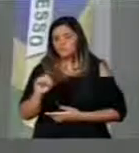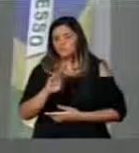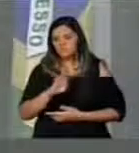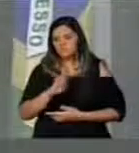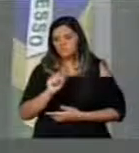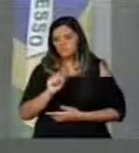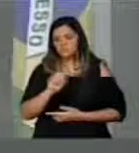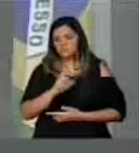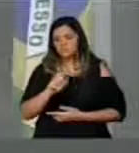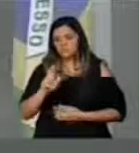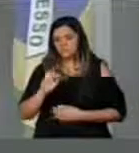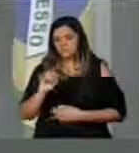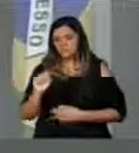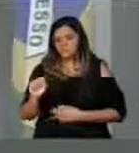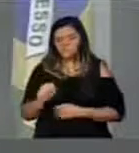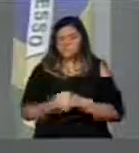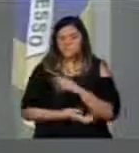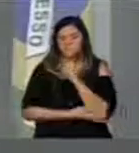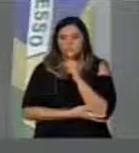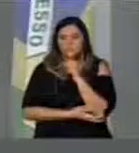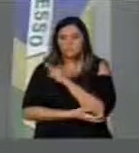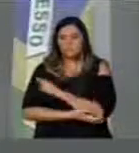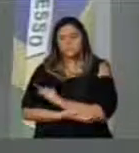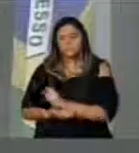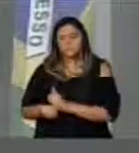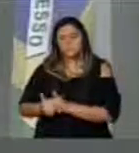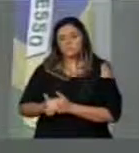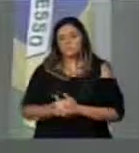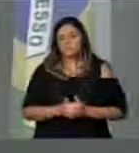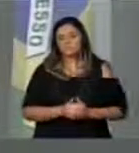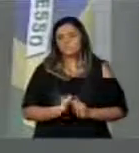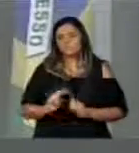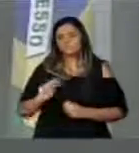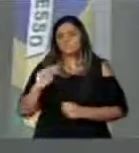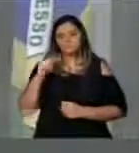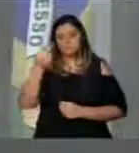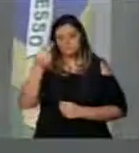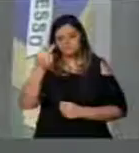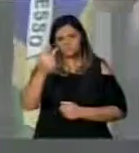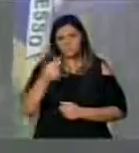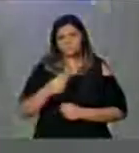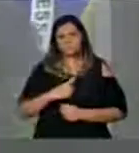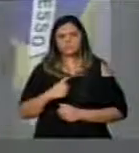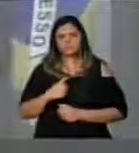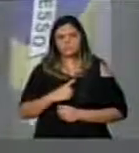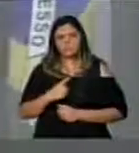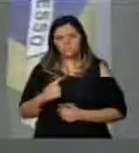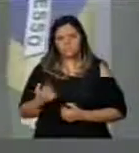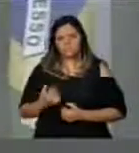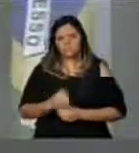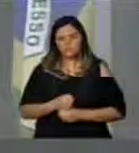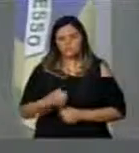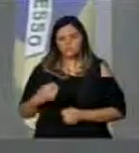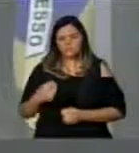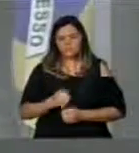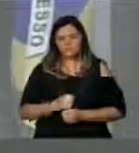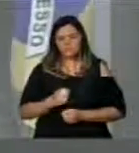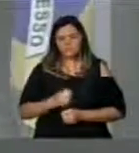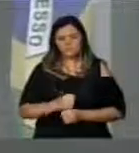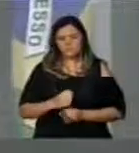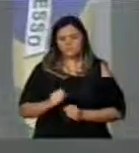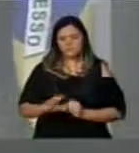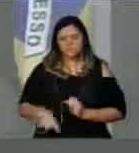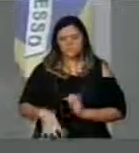da evolução que essa casa da fazenda primeiro no orçamento impositivo das emendas individuais agora no orçamento